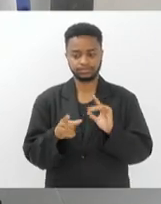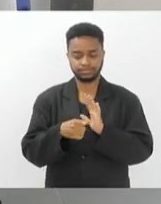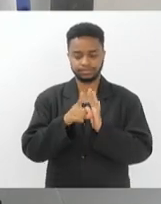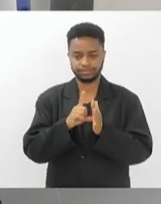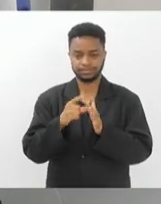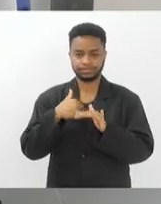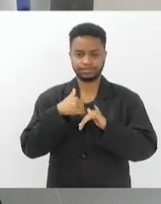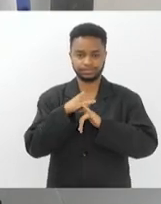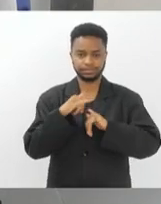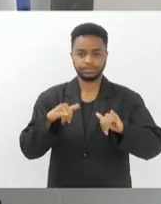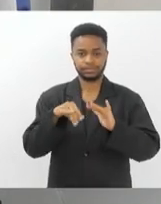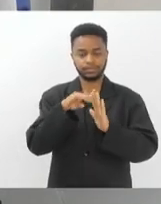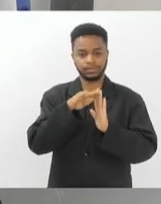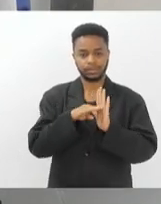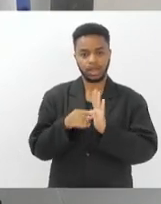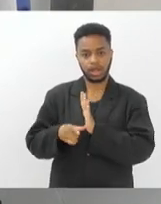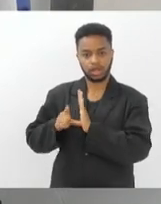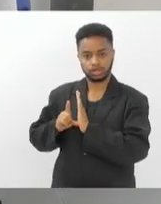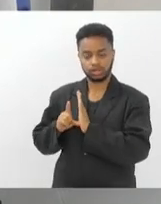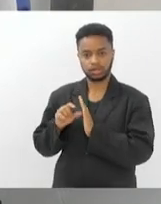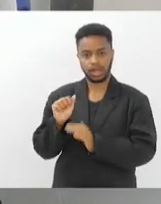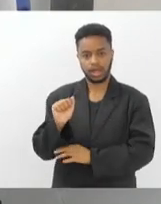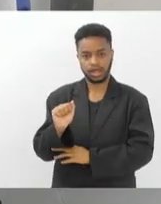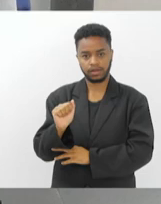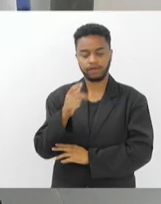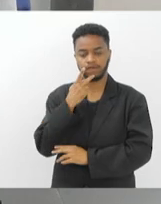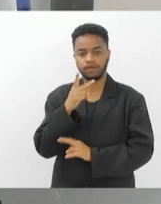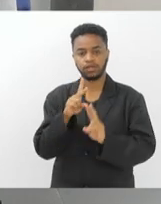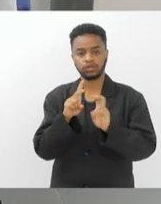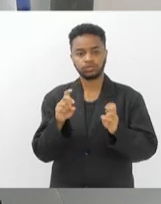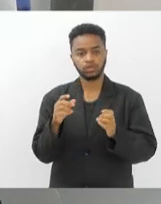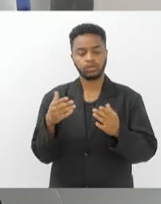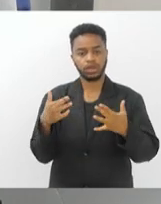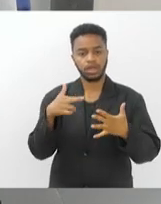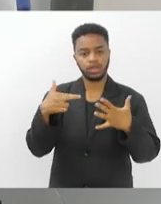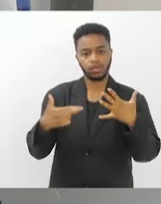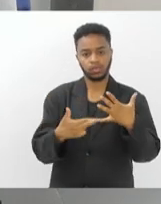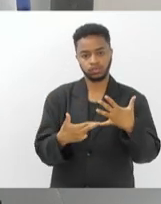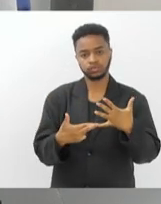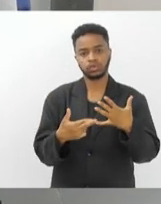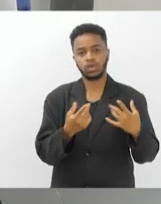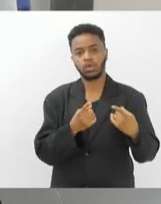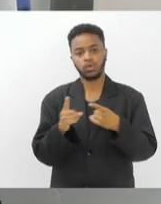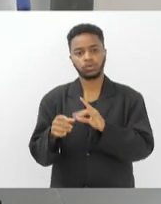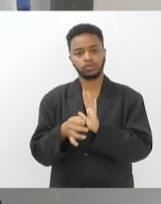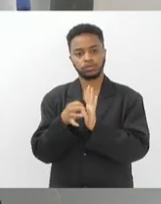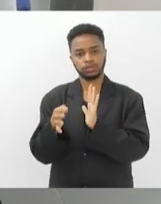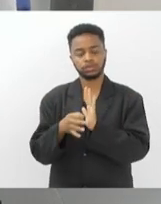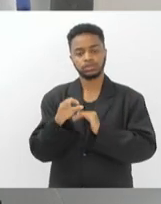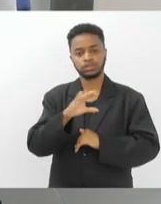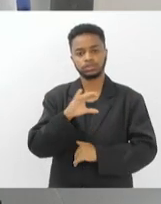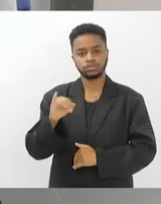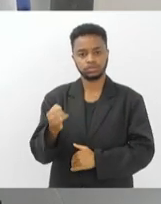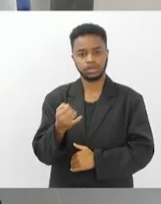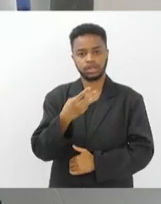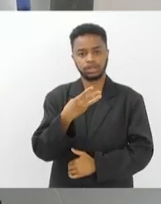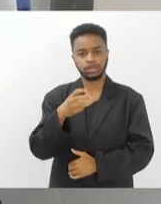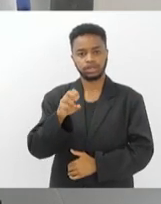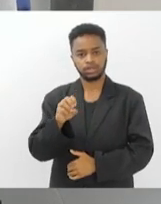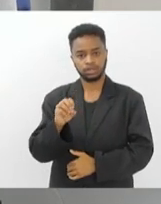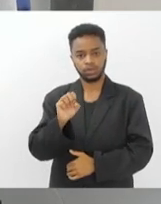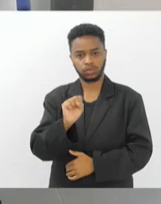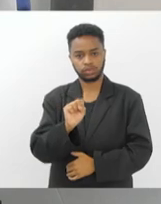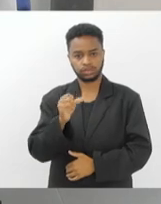as questões de ordem. O item A, trata-se de recurso do autor contra parecer da CCJ ao projeto de lei 3086